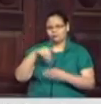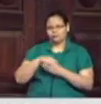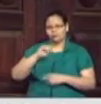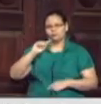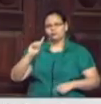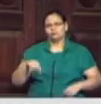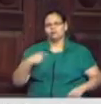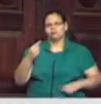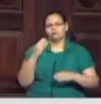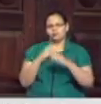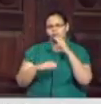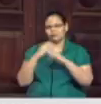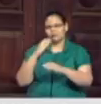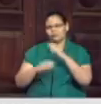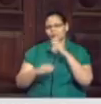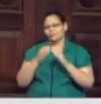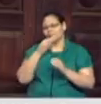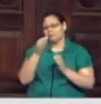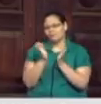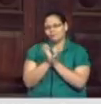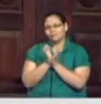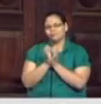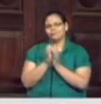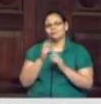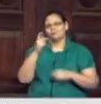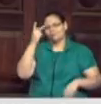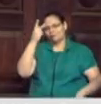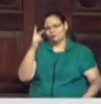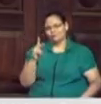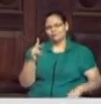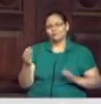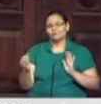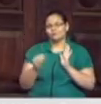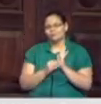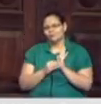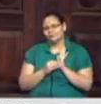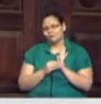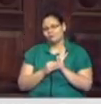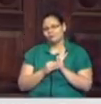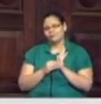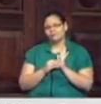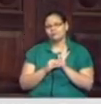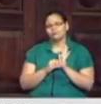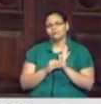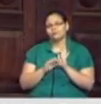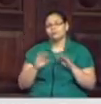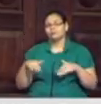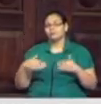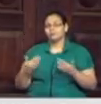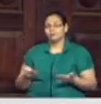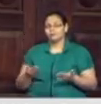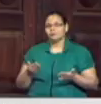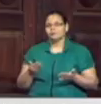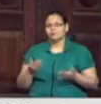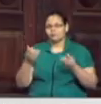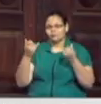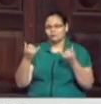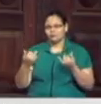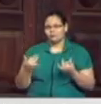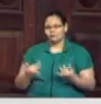a publicação dos pareceres sobre as emendas. Então, ratificando,